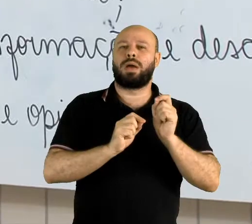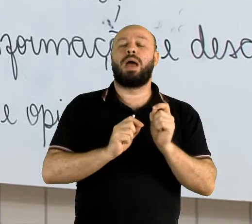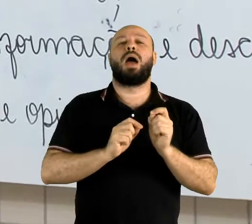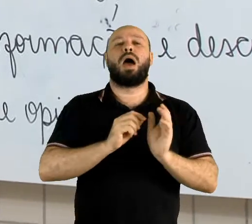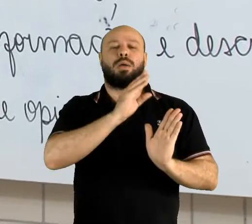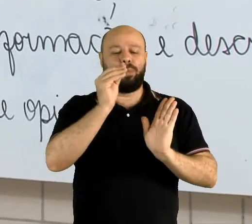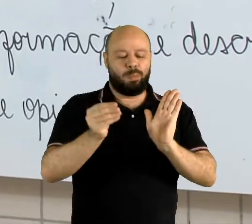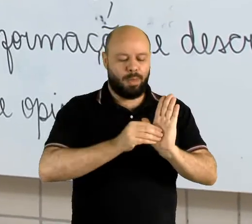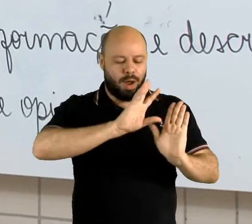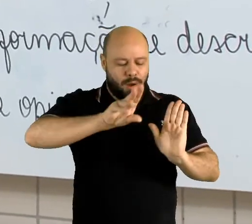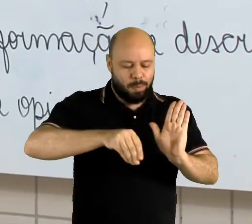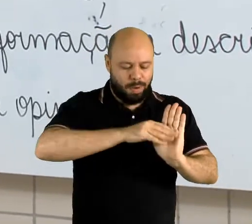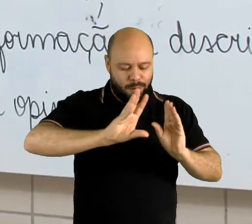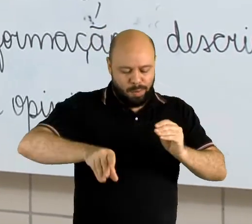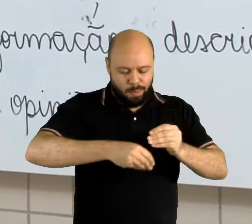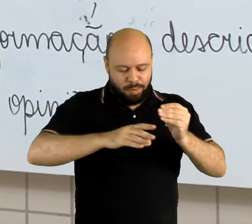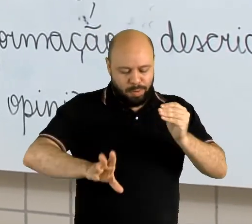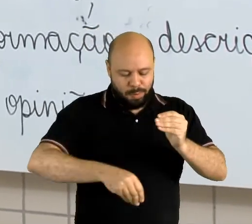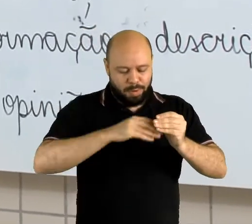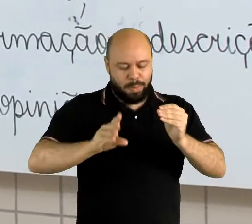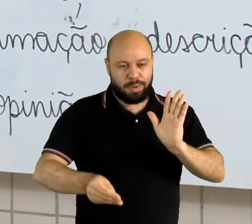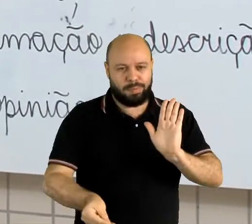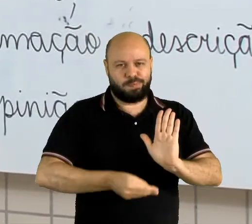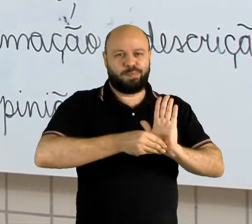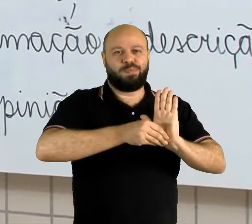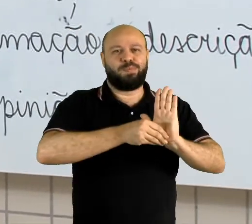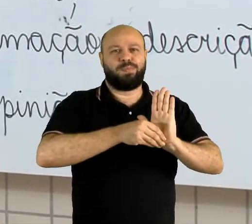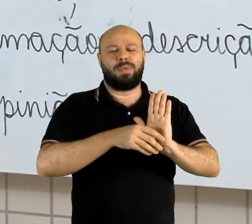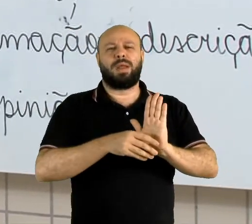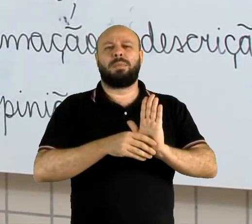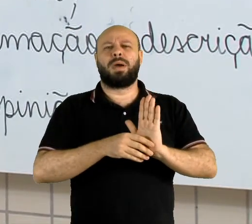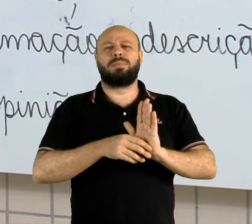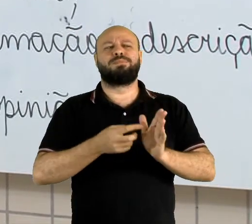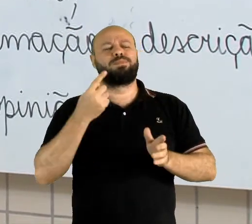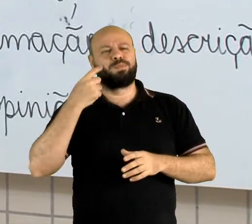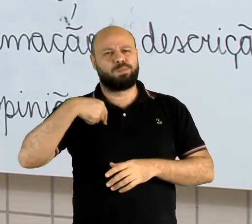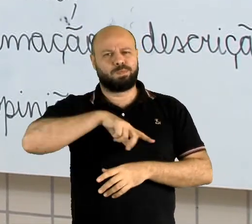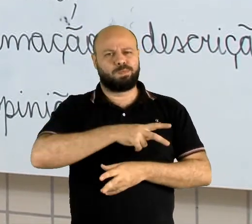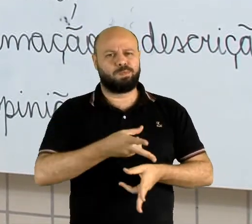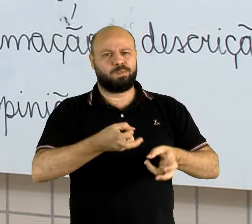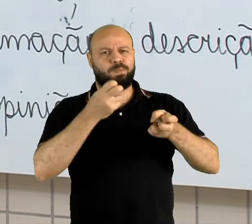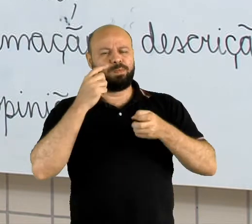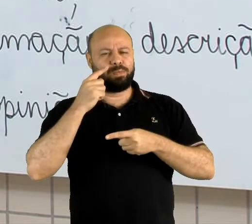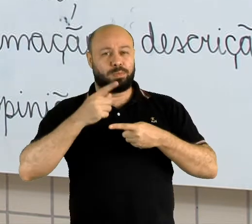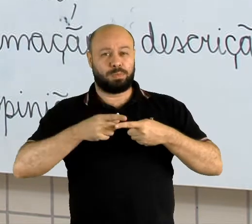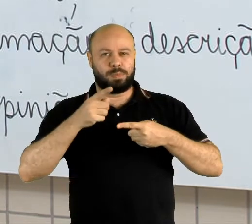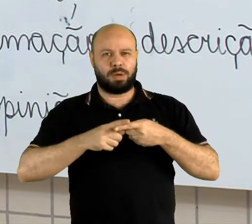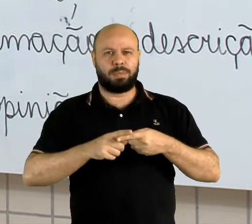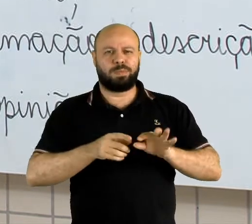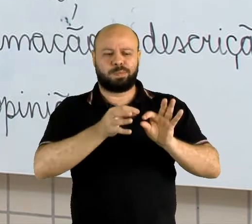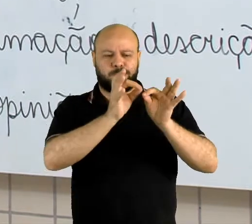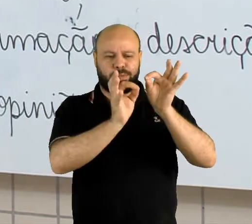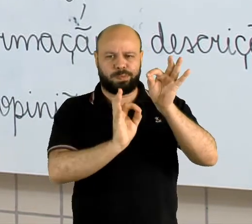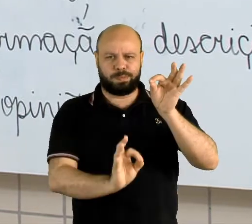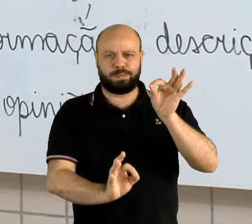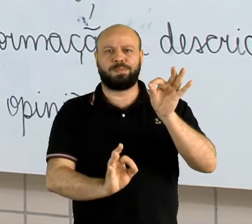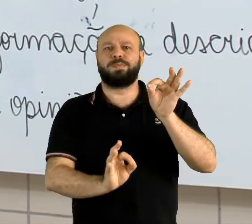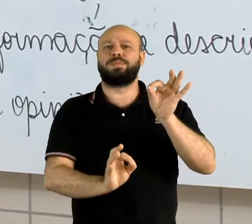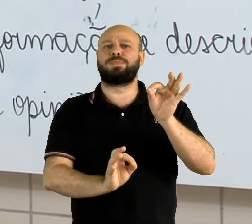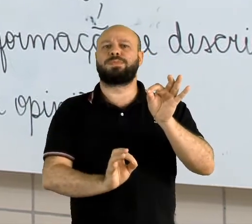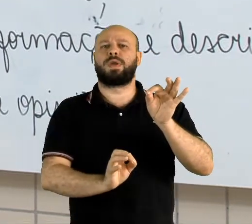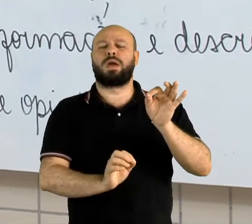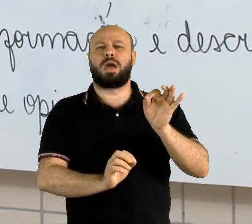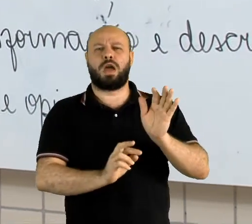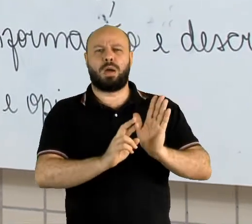profundidade à reportagem. Essa profundidade a gente consegue identificar devido à sua extensão. Uma reportagem ela